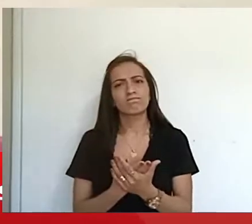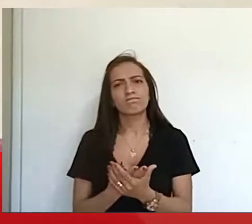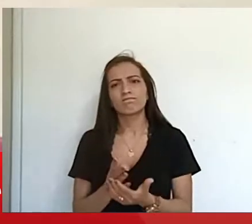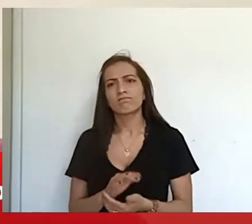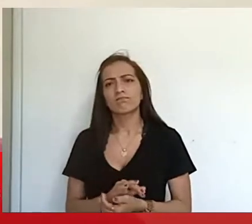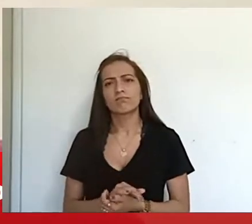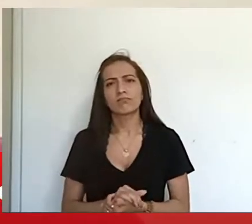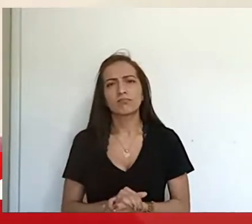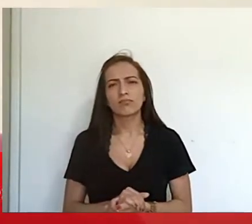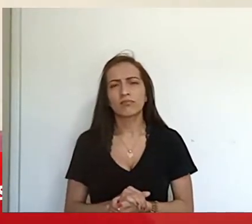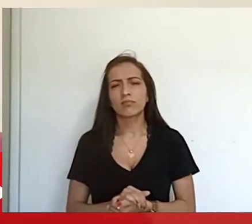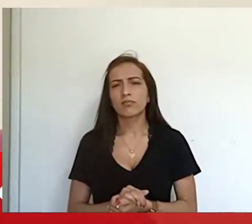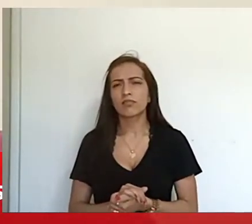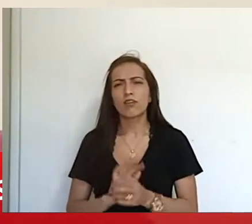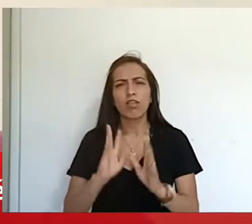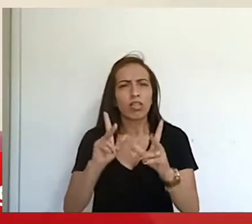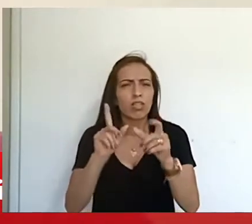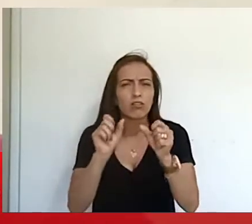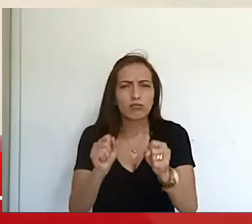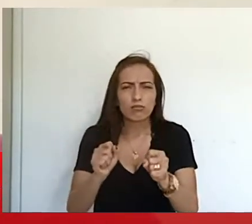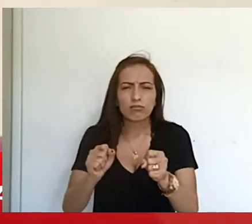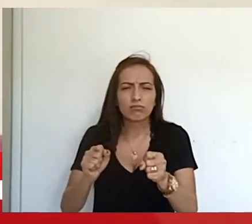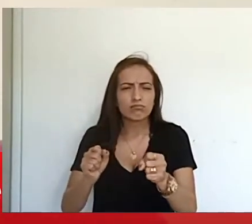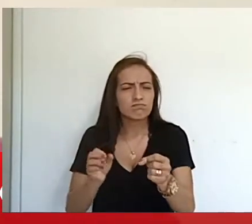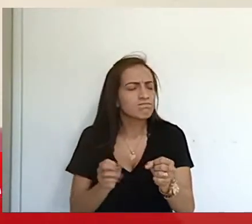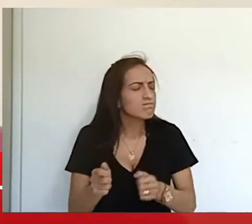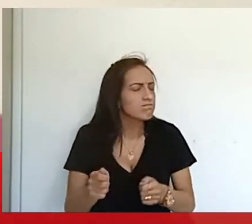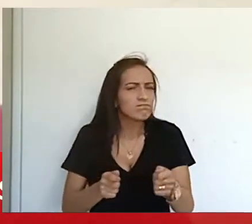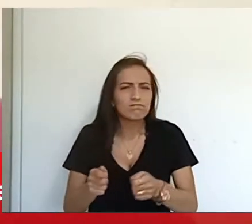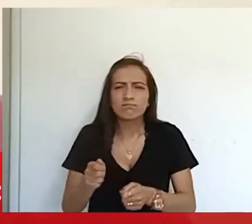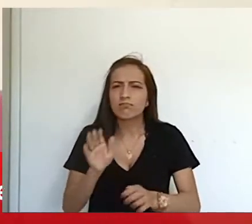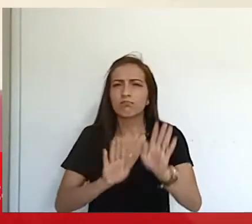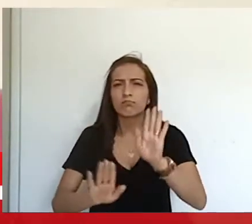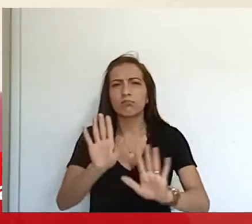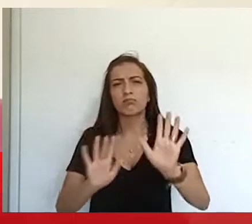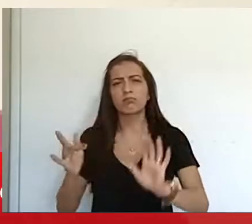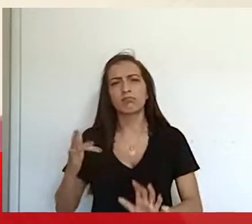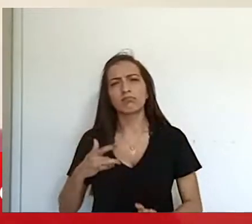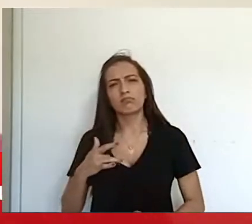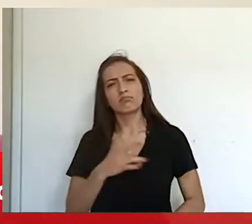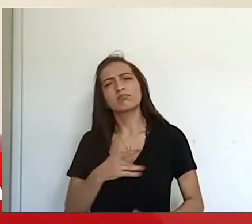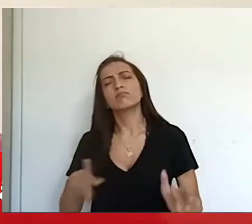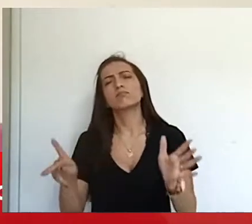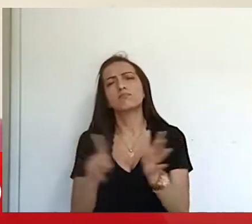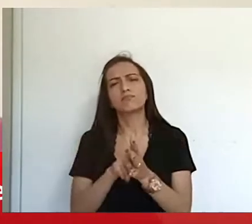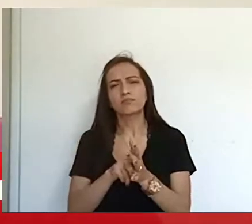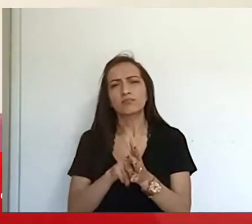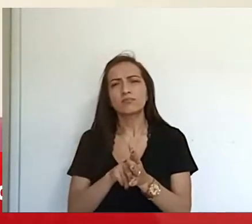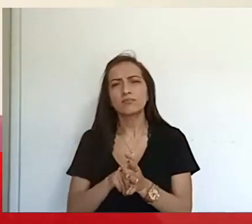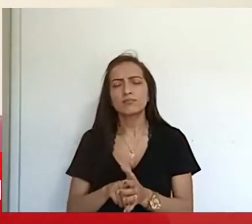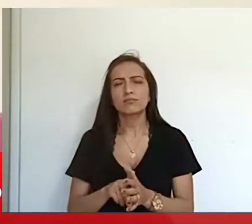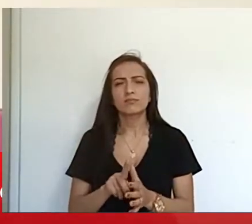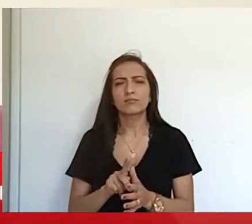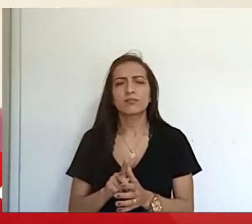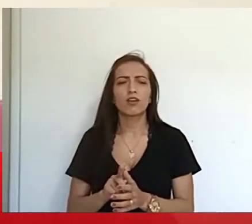tudo aquilo que é necessário para cuidar da sua própria saúde. E nós sensibilizamos o governo, né?